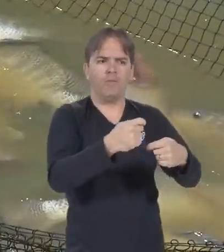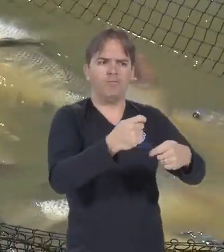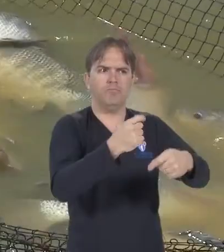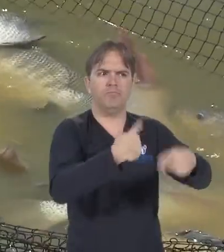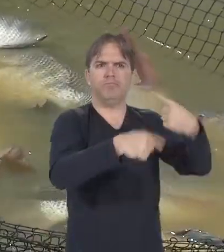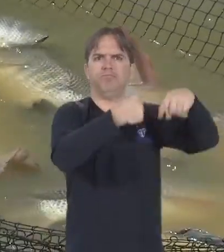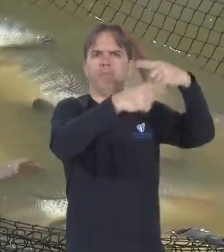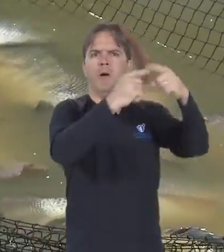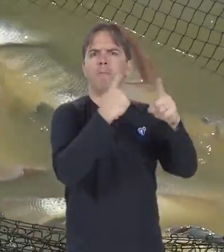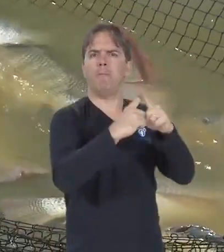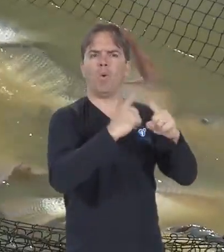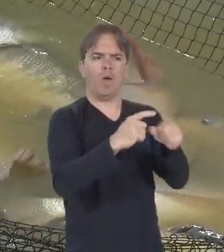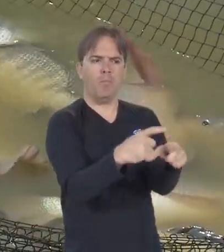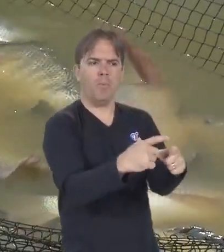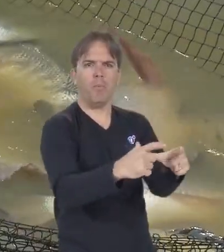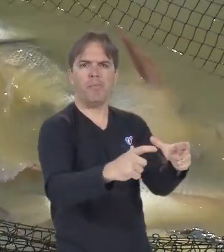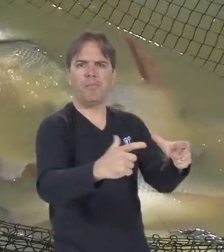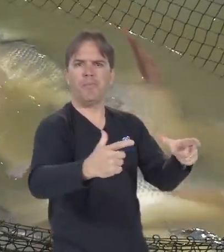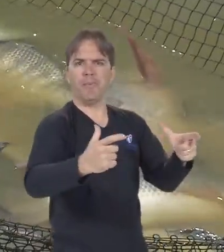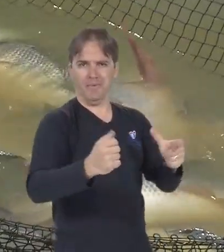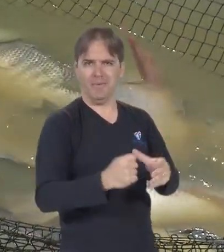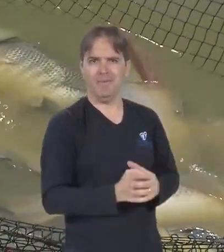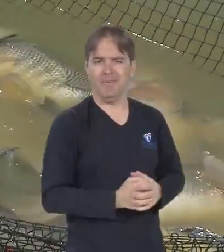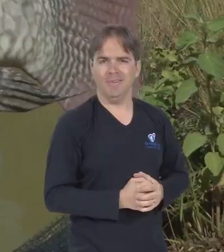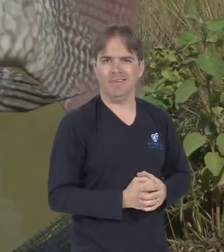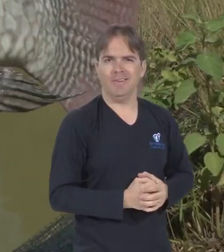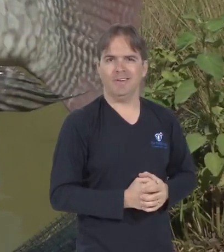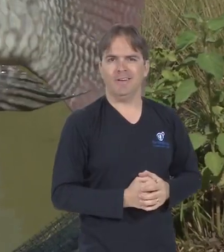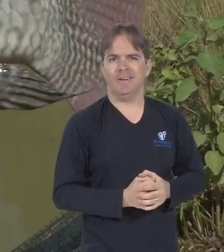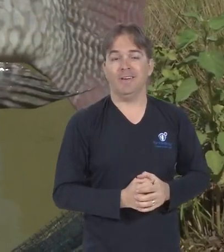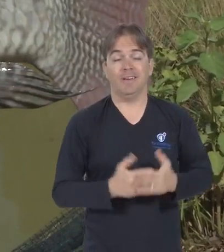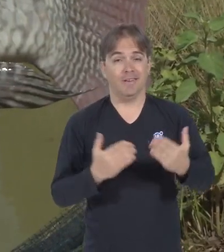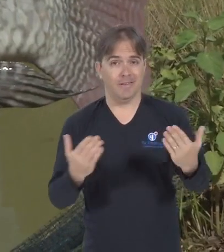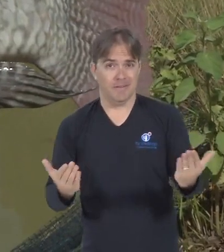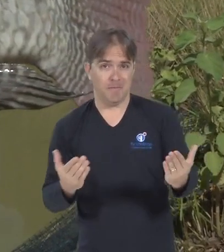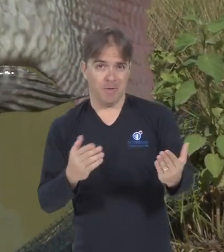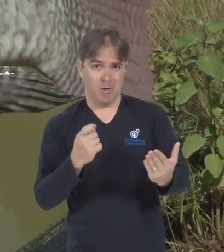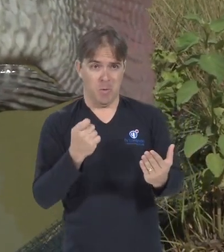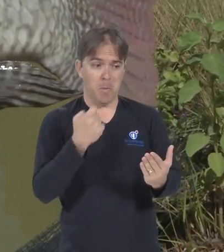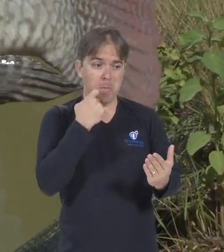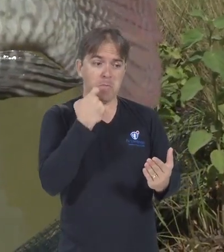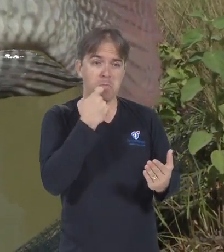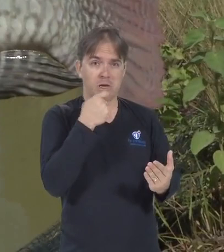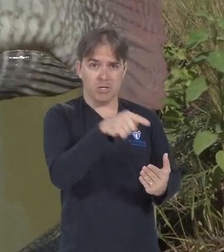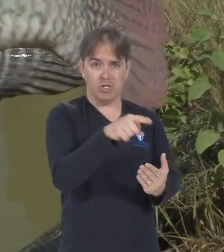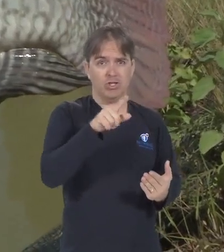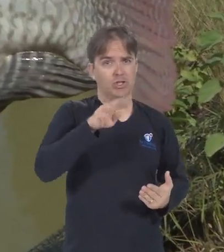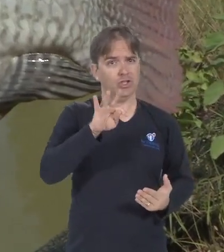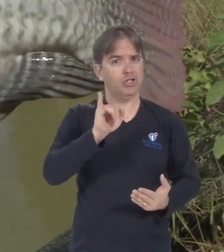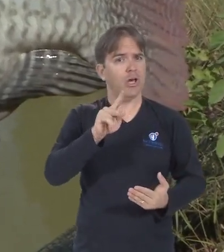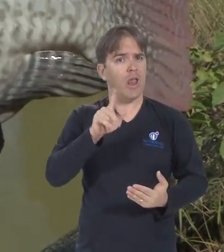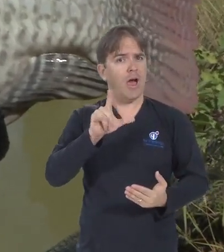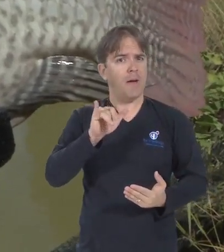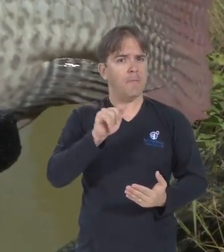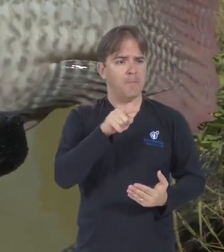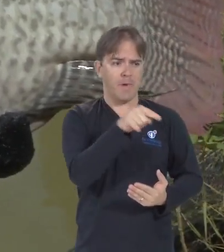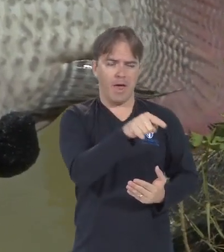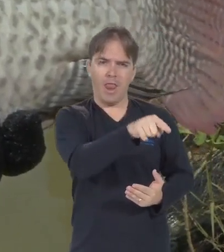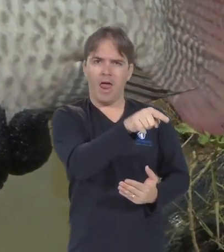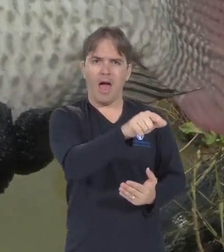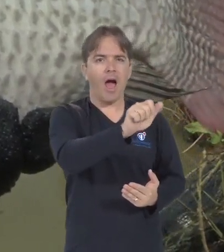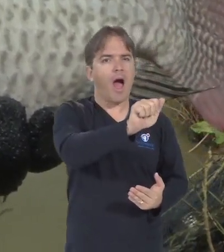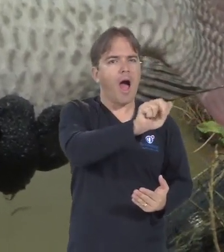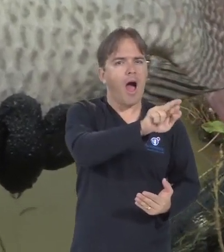que tem boa capacidade de produção. E aí essa presença da tilápia